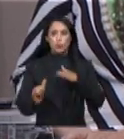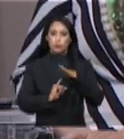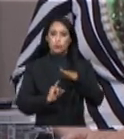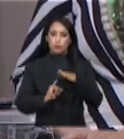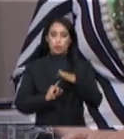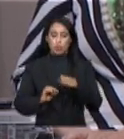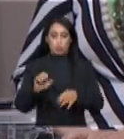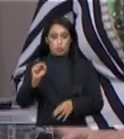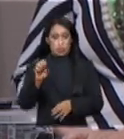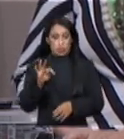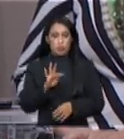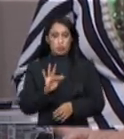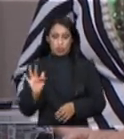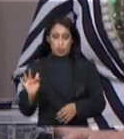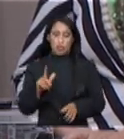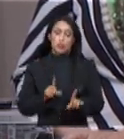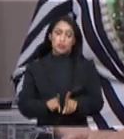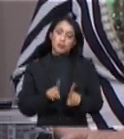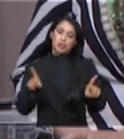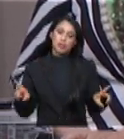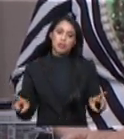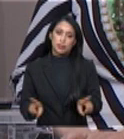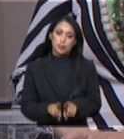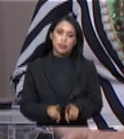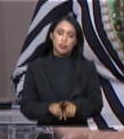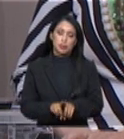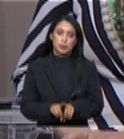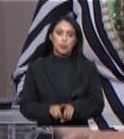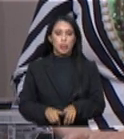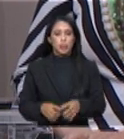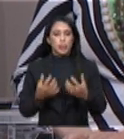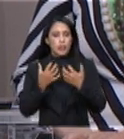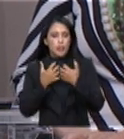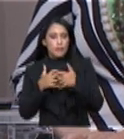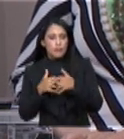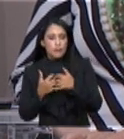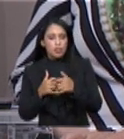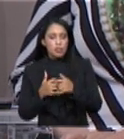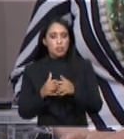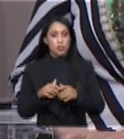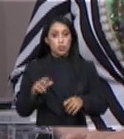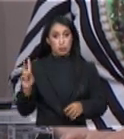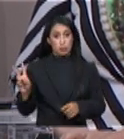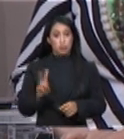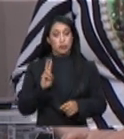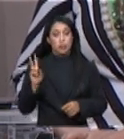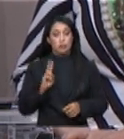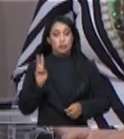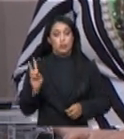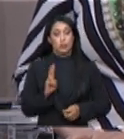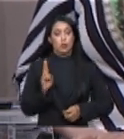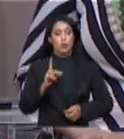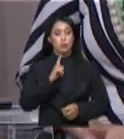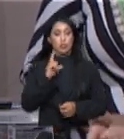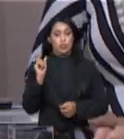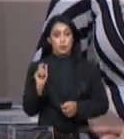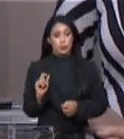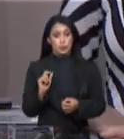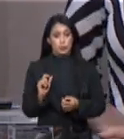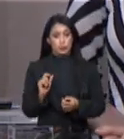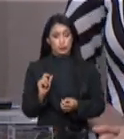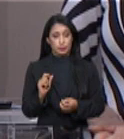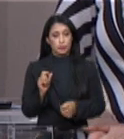na República, como também refletir sobre o valor da prestação da justiça das cortes na vida de